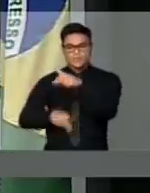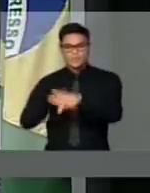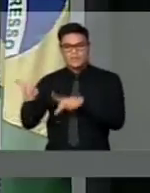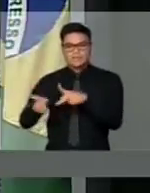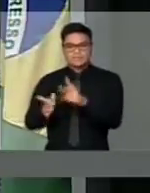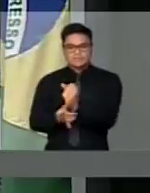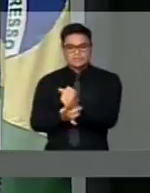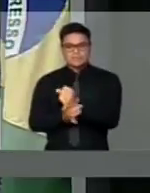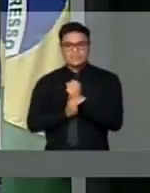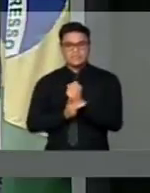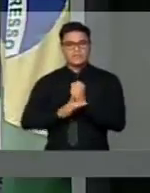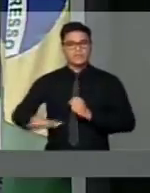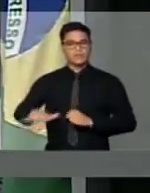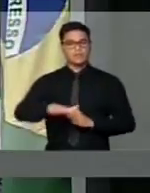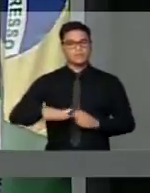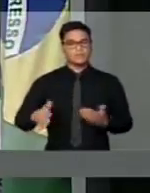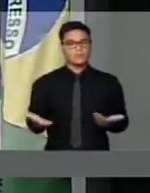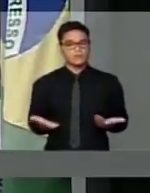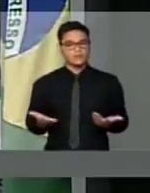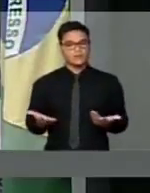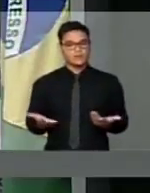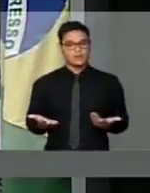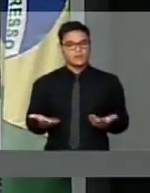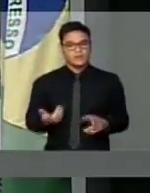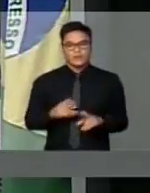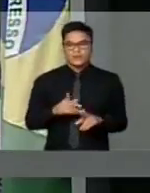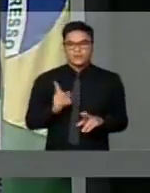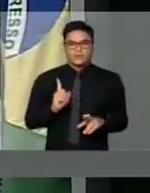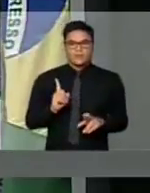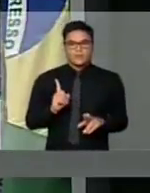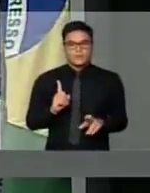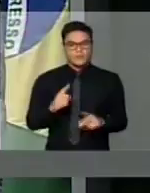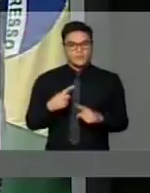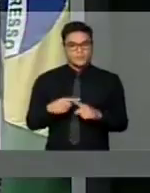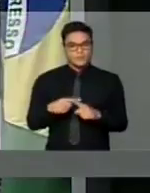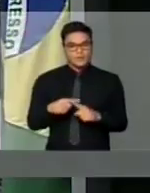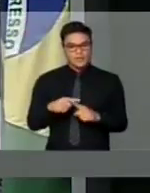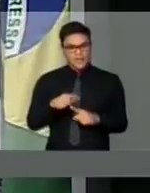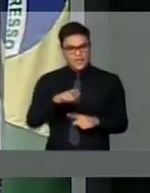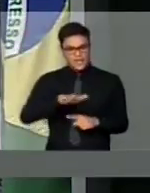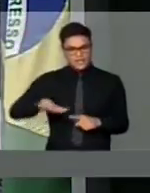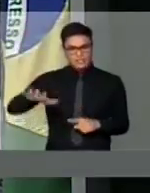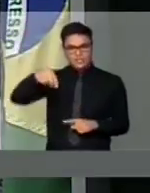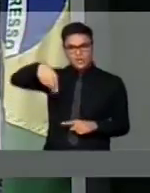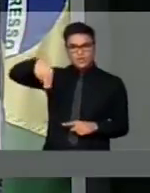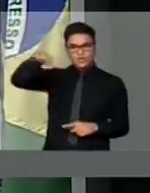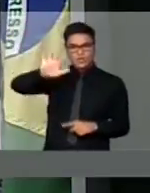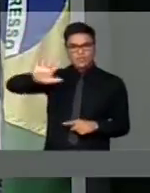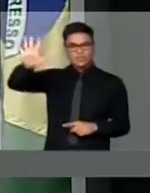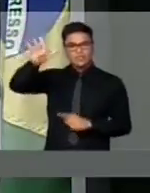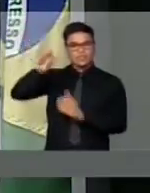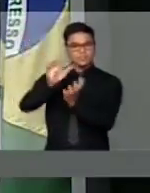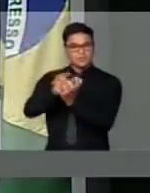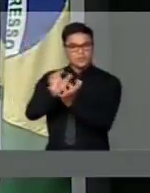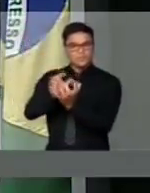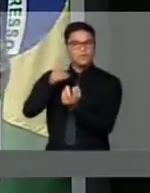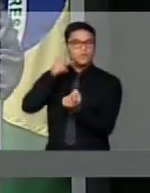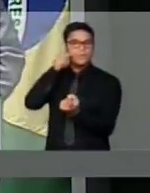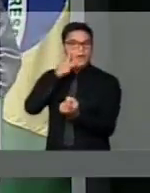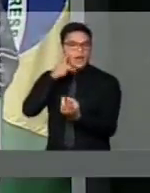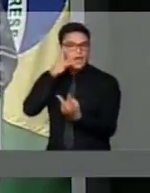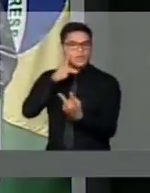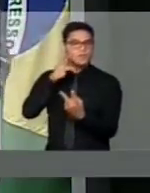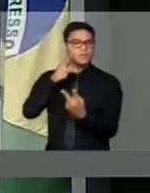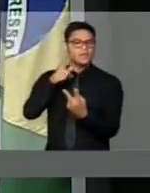o mosquito Aedes aegypti. Não é por acaso que a região Nordeste, que Pernambuco, que Paraíba tem o maior número